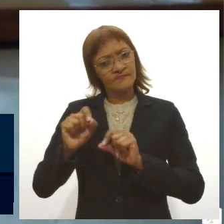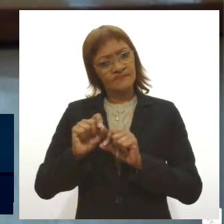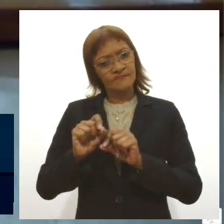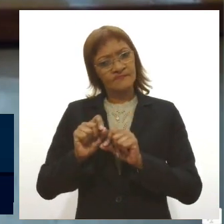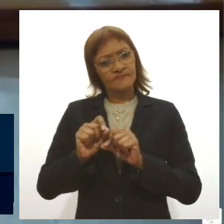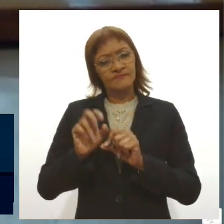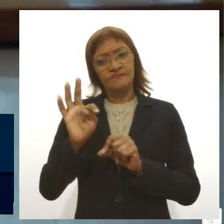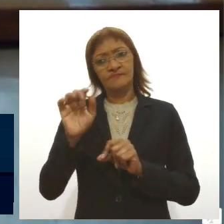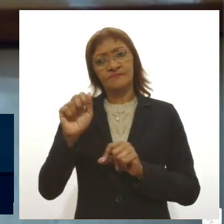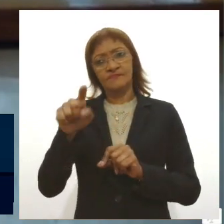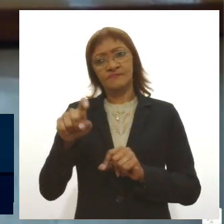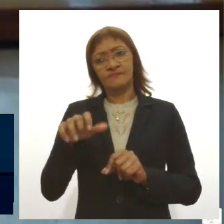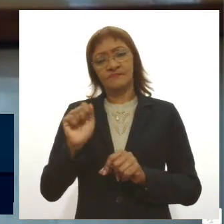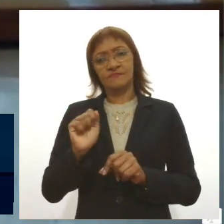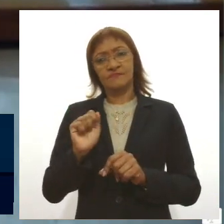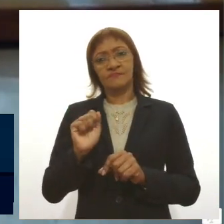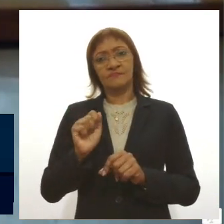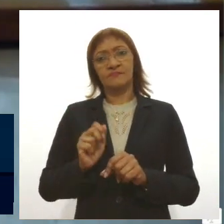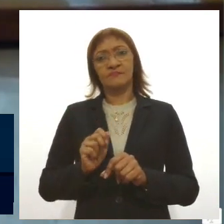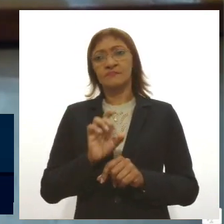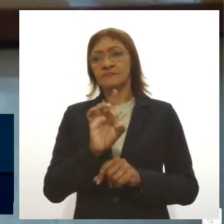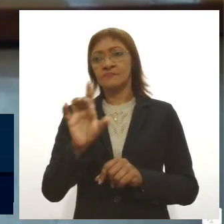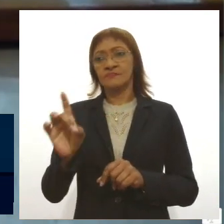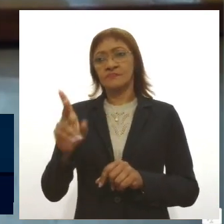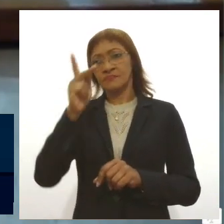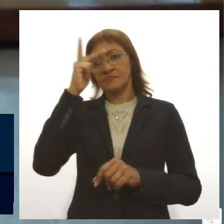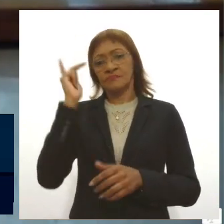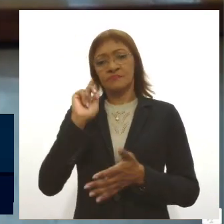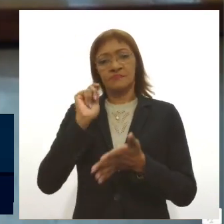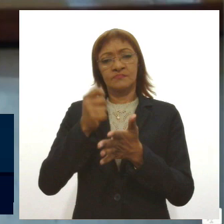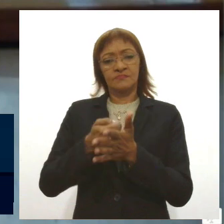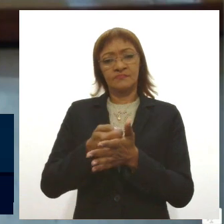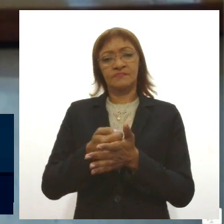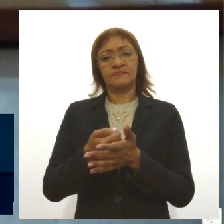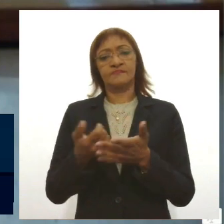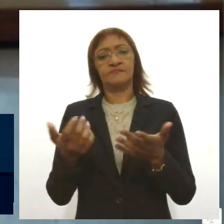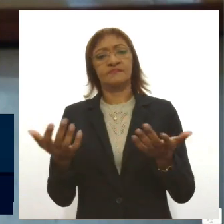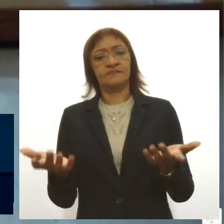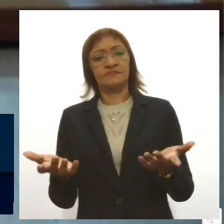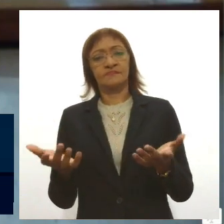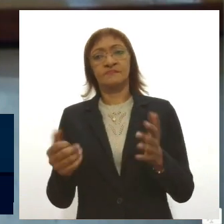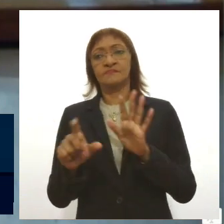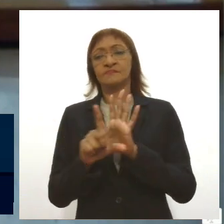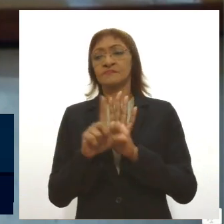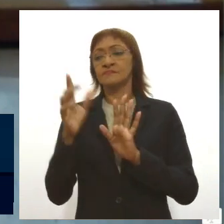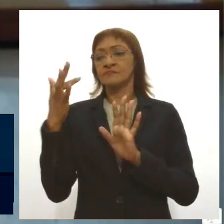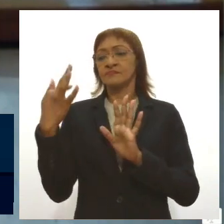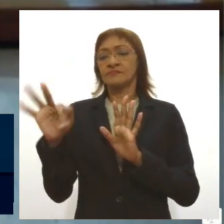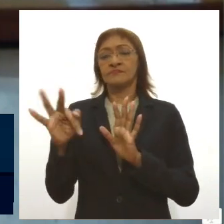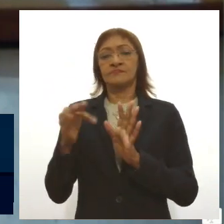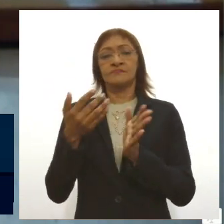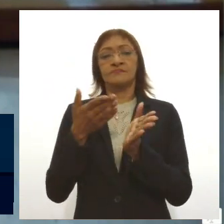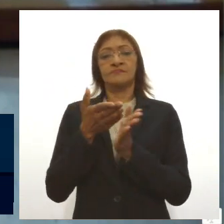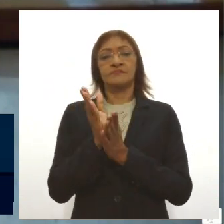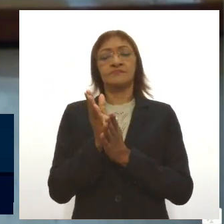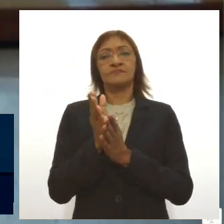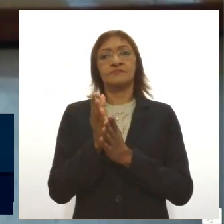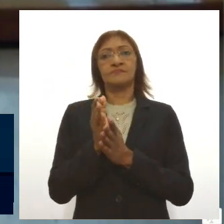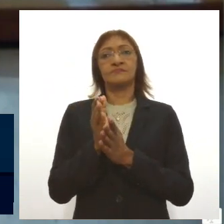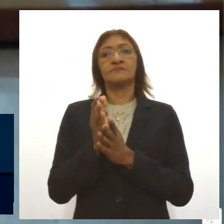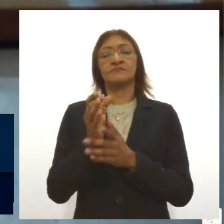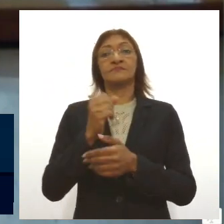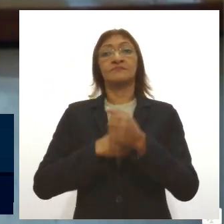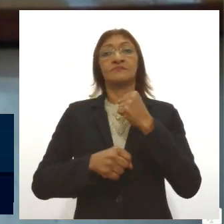taxa de cobrança por contaminantes poluidores, né? E a lei federal foi aprovada lá no início do ano